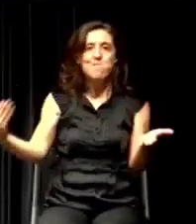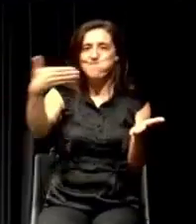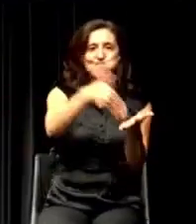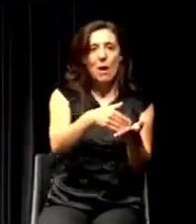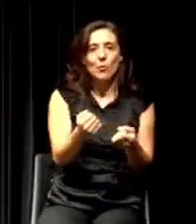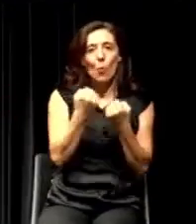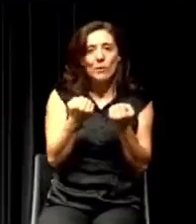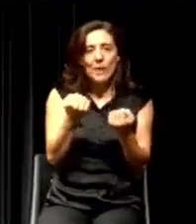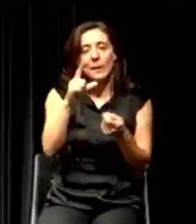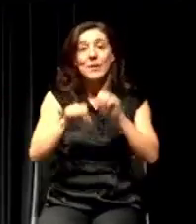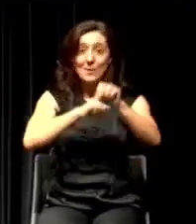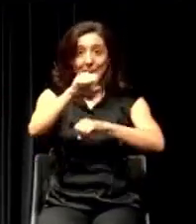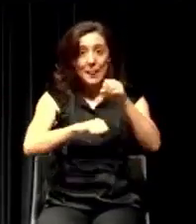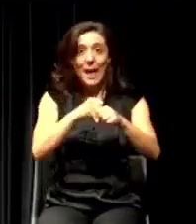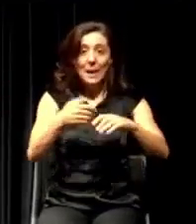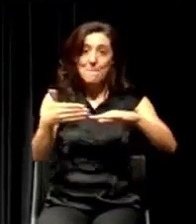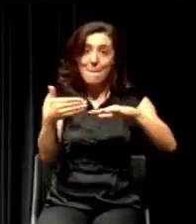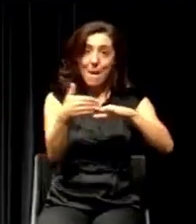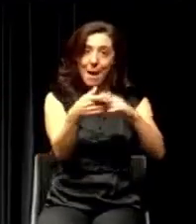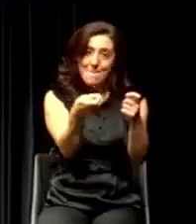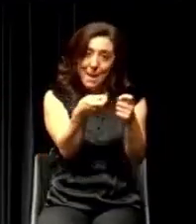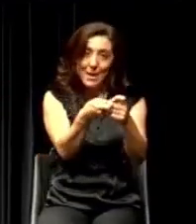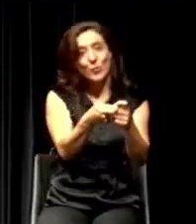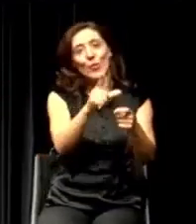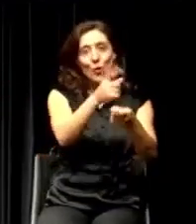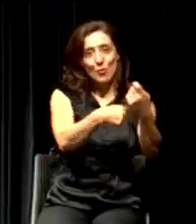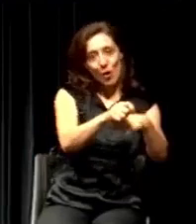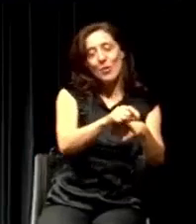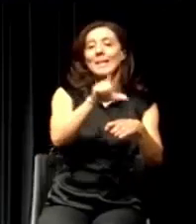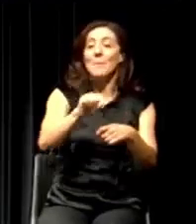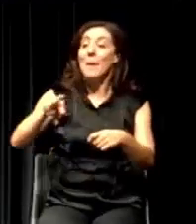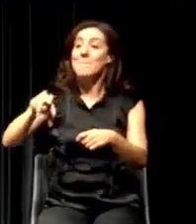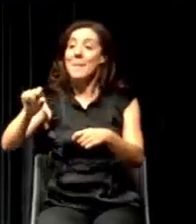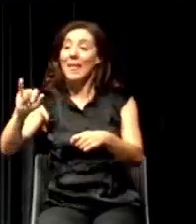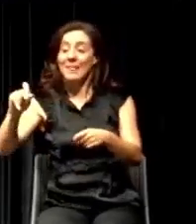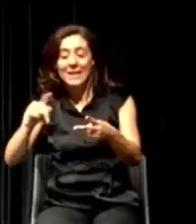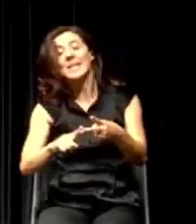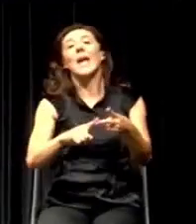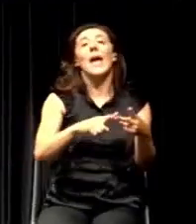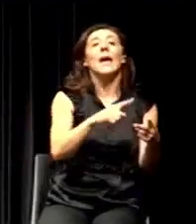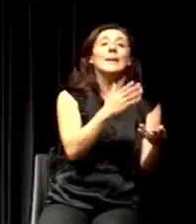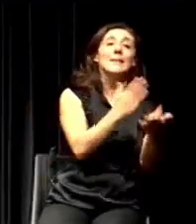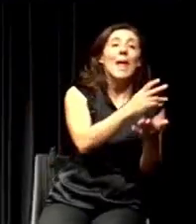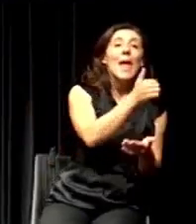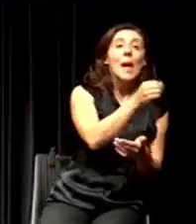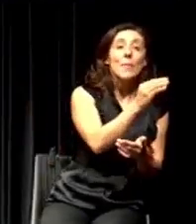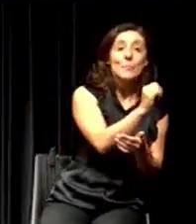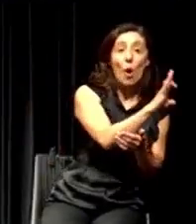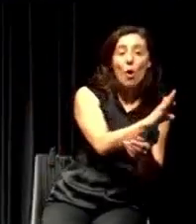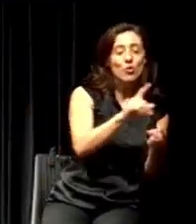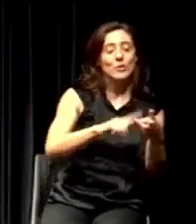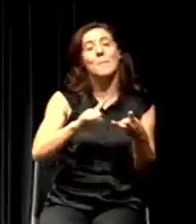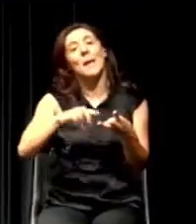para o mesmo a porta do Comércio local Braga plana vezes a universidade Nele até a voz maximinos e parte da pronto e